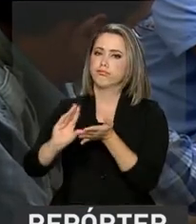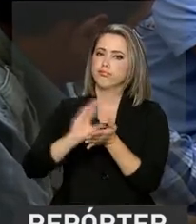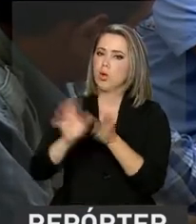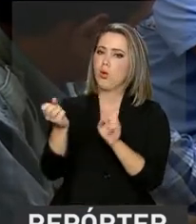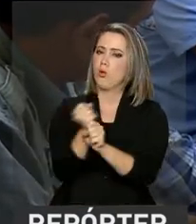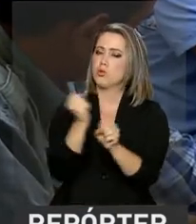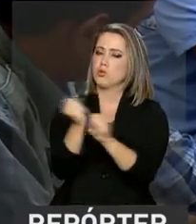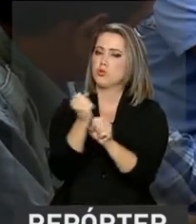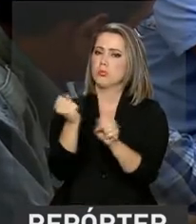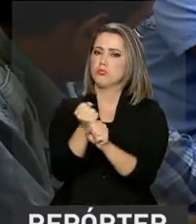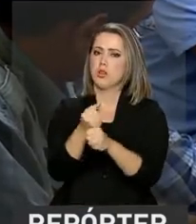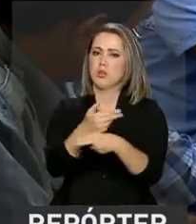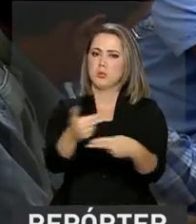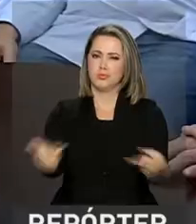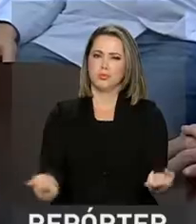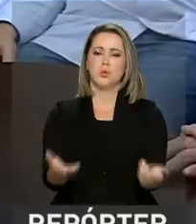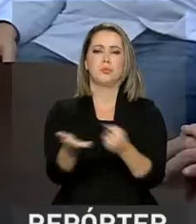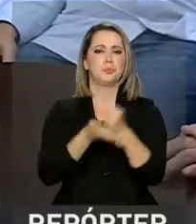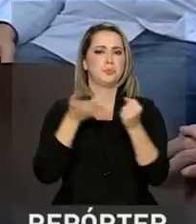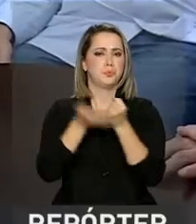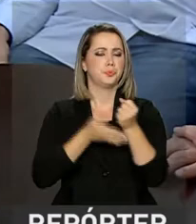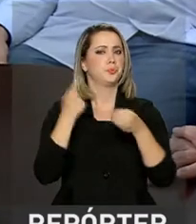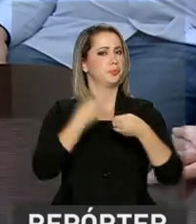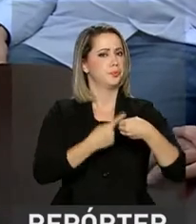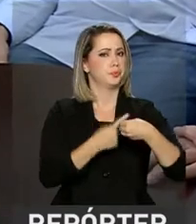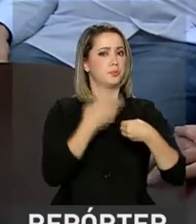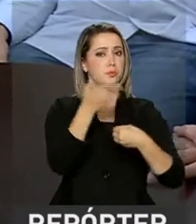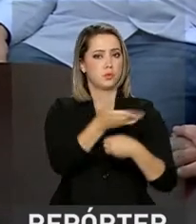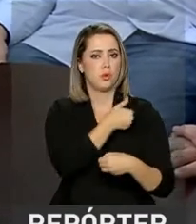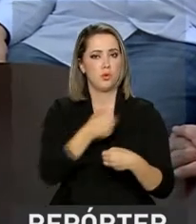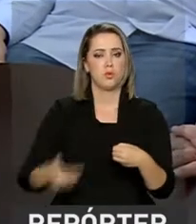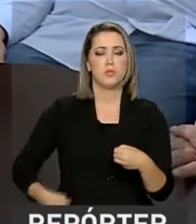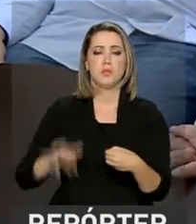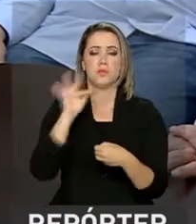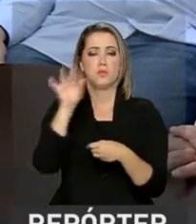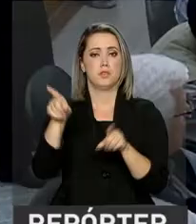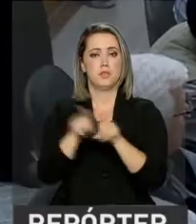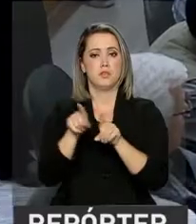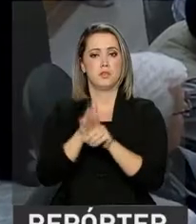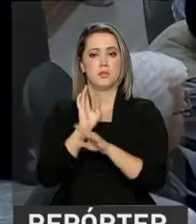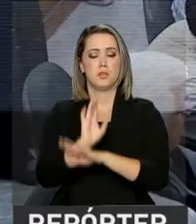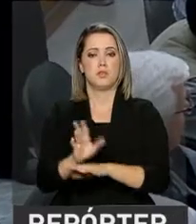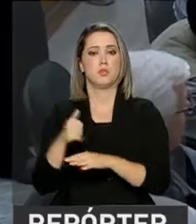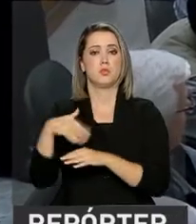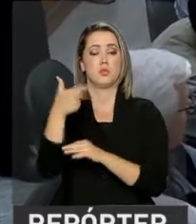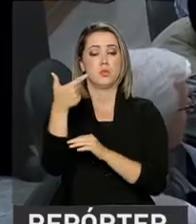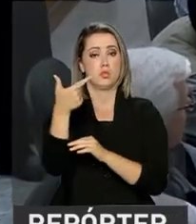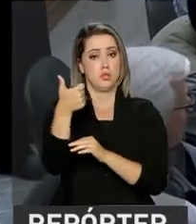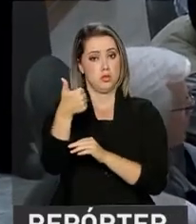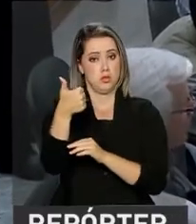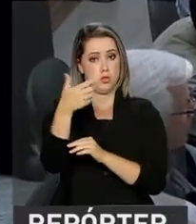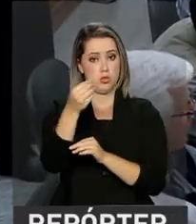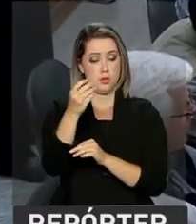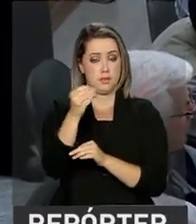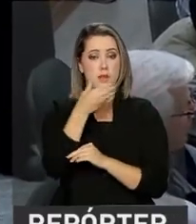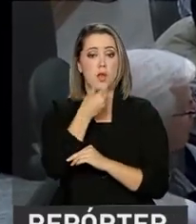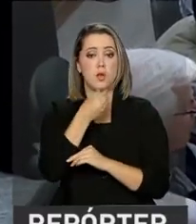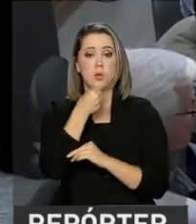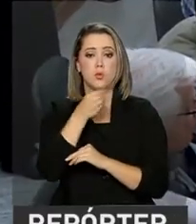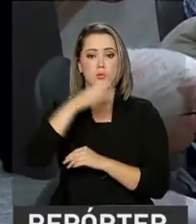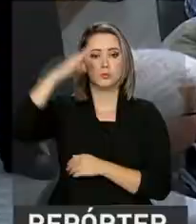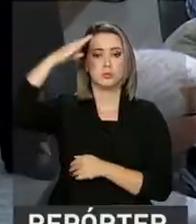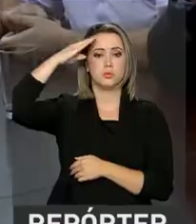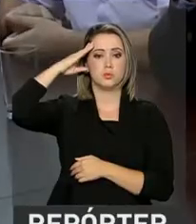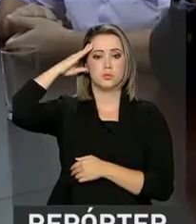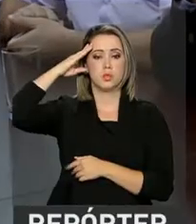da infraestrutura das cidades a iniciativa do governo federal conta também com 100 homens do exército brasileiro e 10